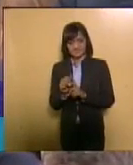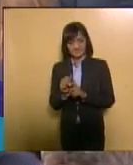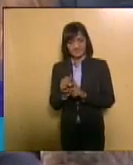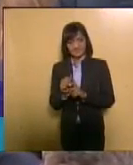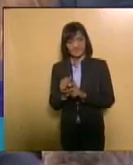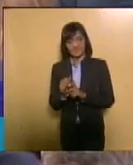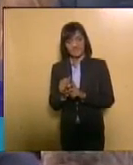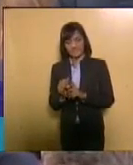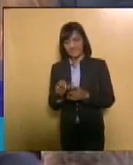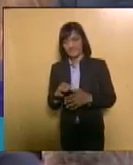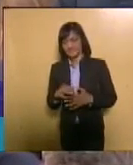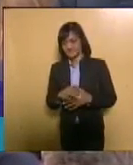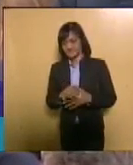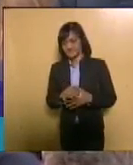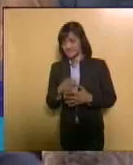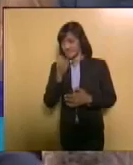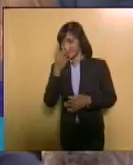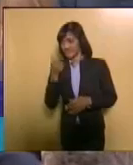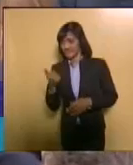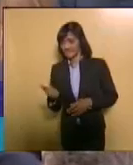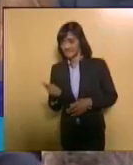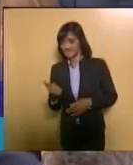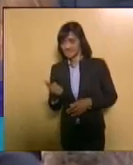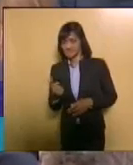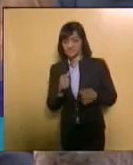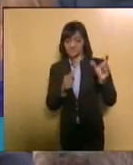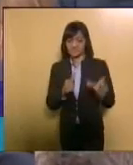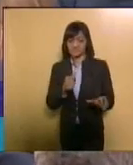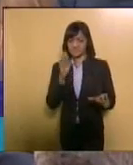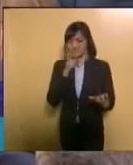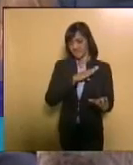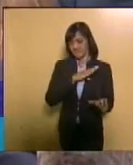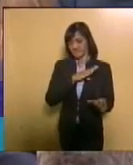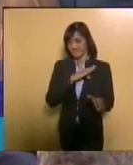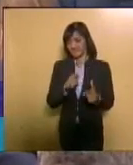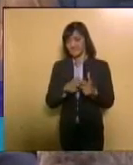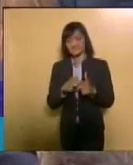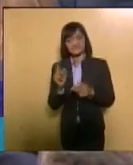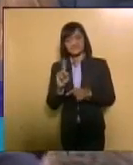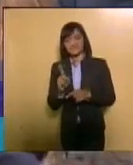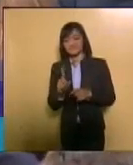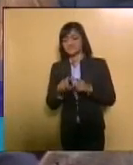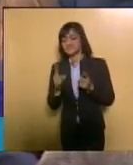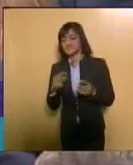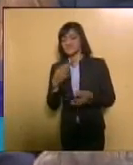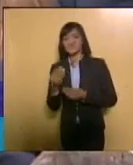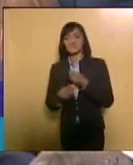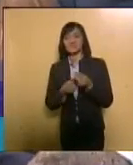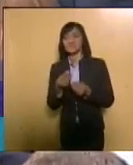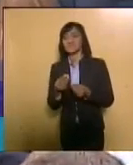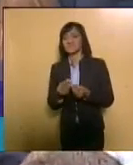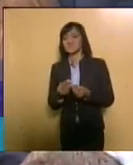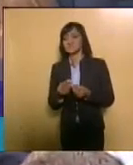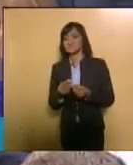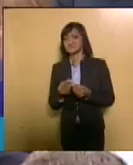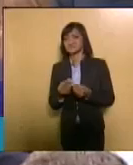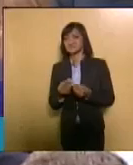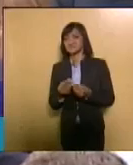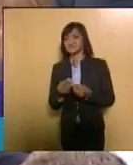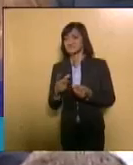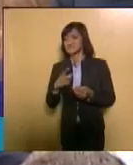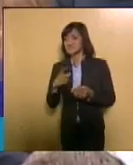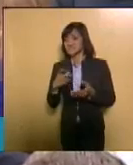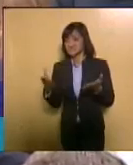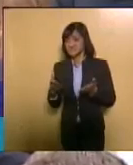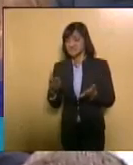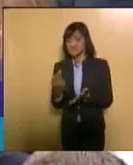é o cidadão do bem o cidadão do mal e o problema não é isso mas é como essa relação elas se confrontam como